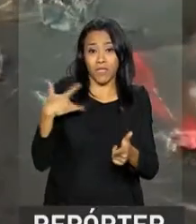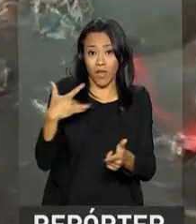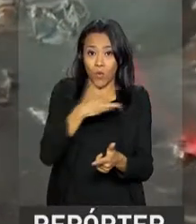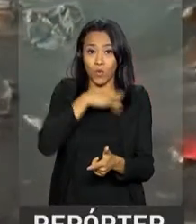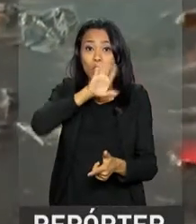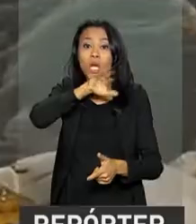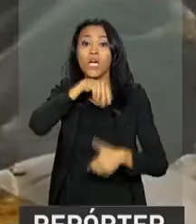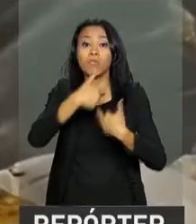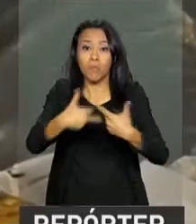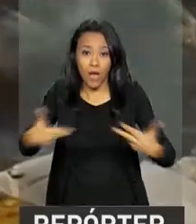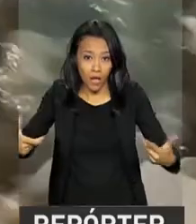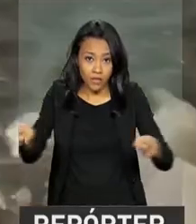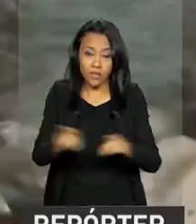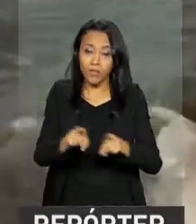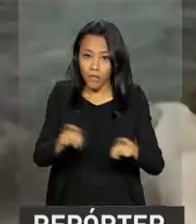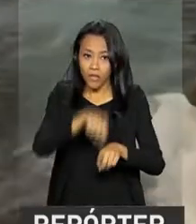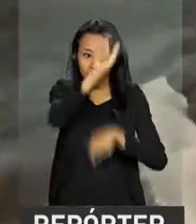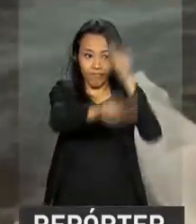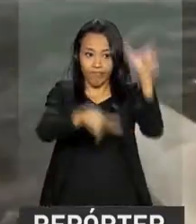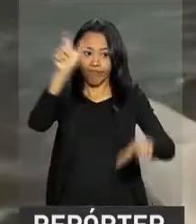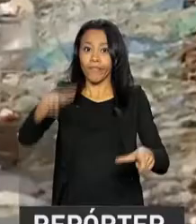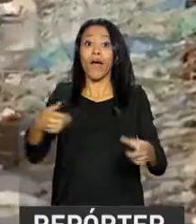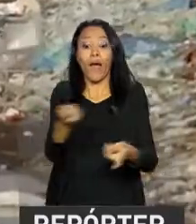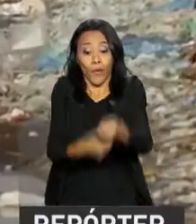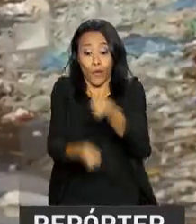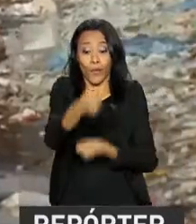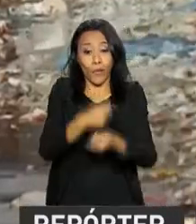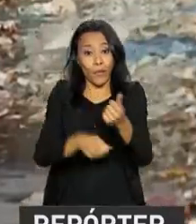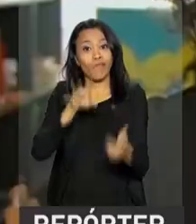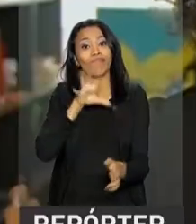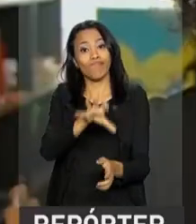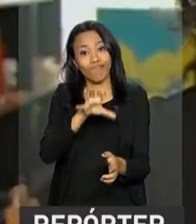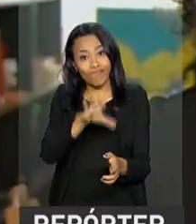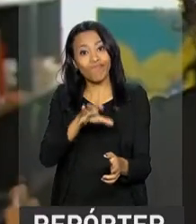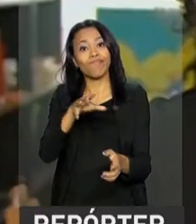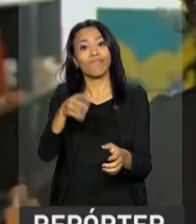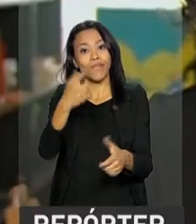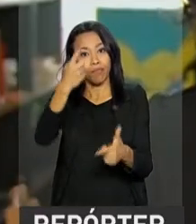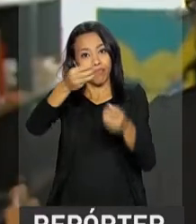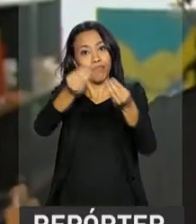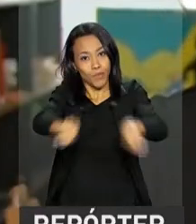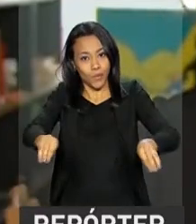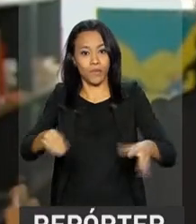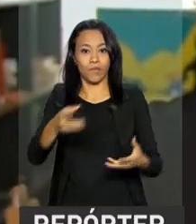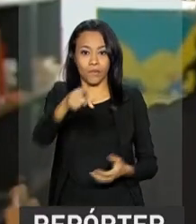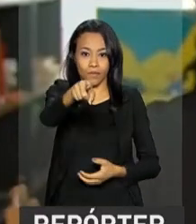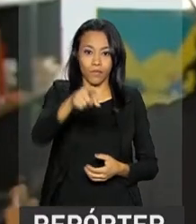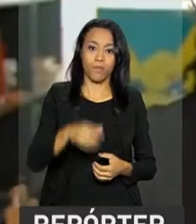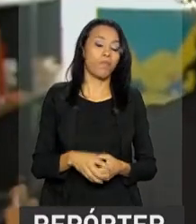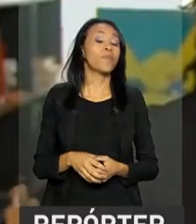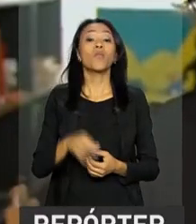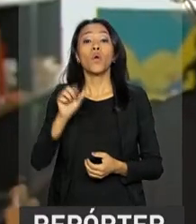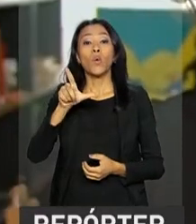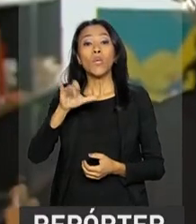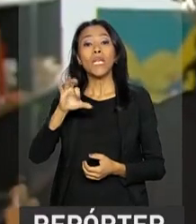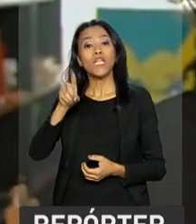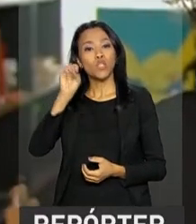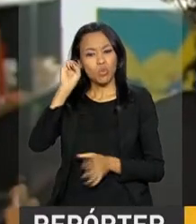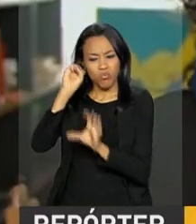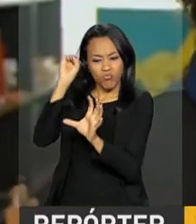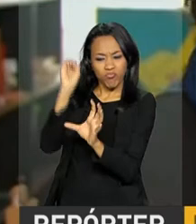pessoas a economia também é afetada pelo lixo marinho tem impacto na navegação o lixo que se enrosca